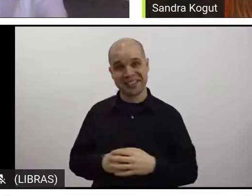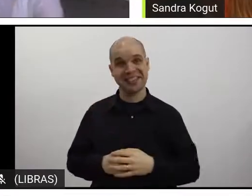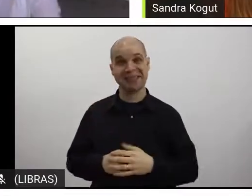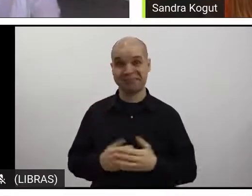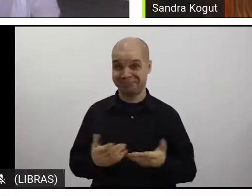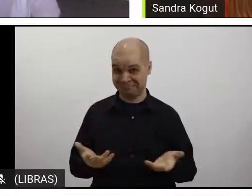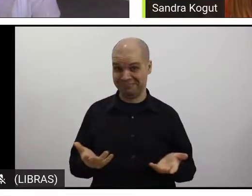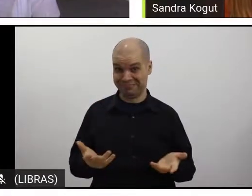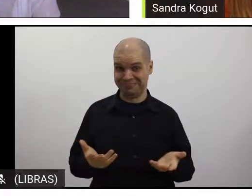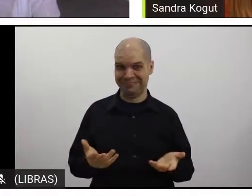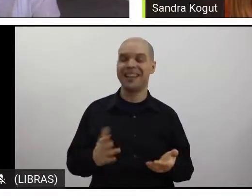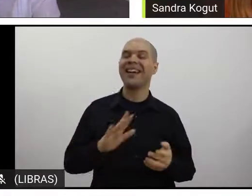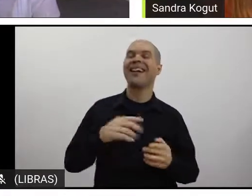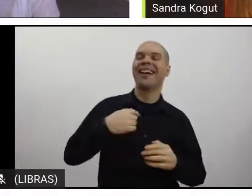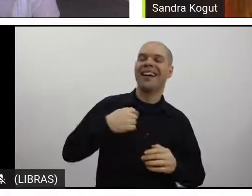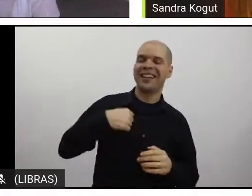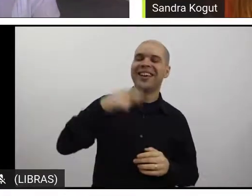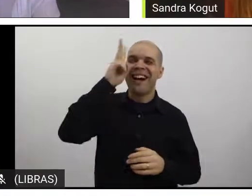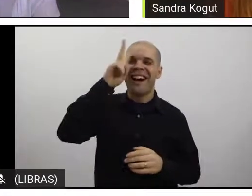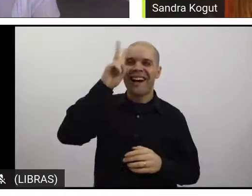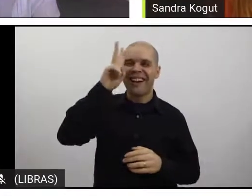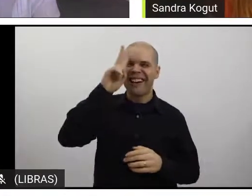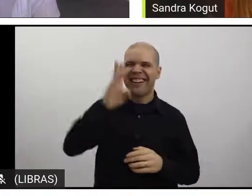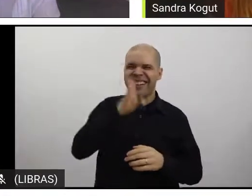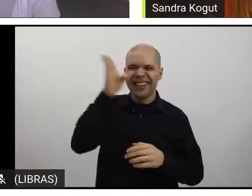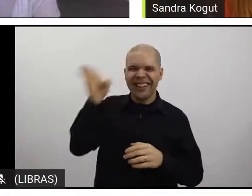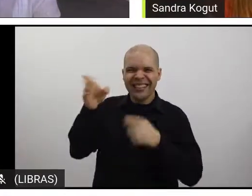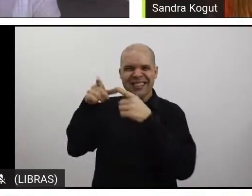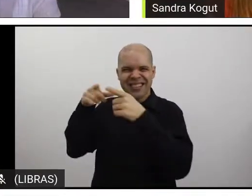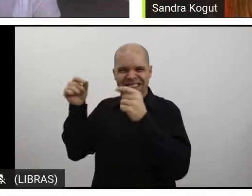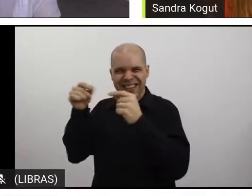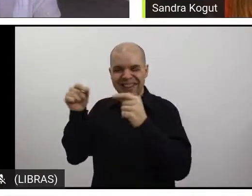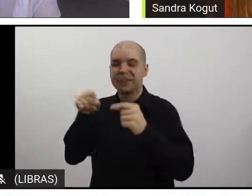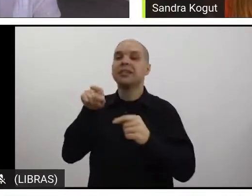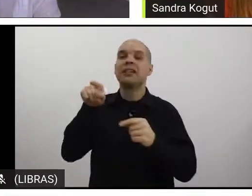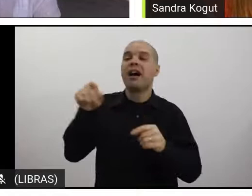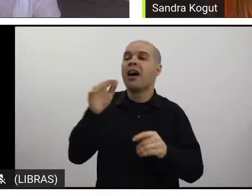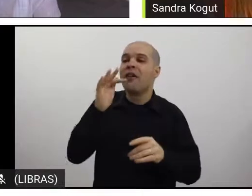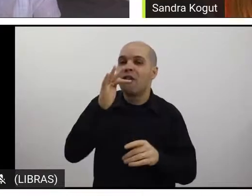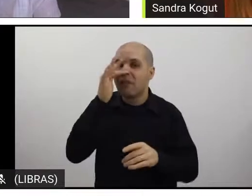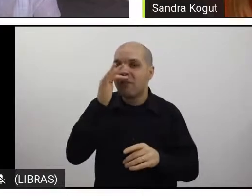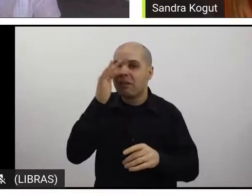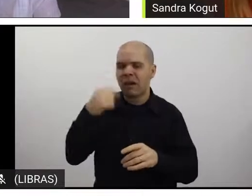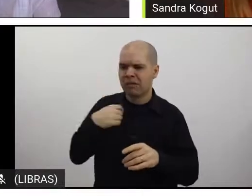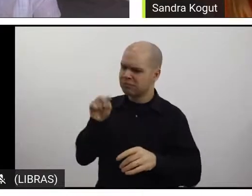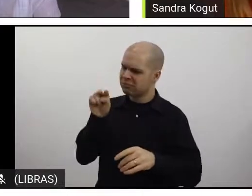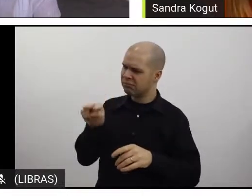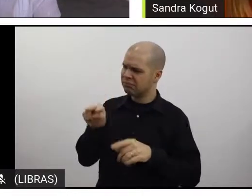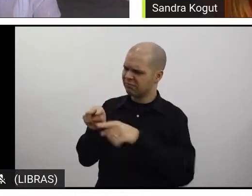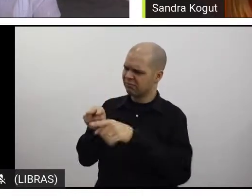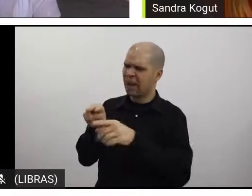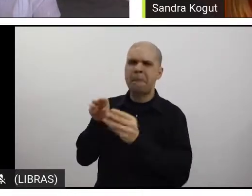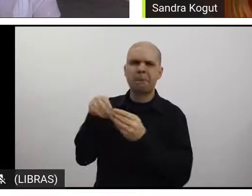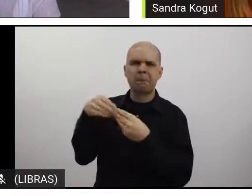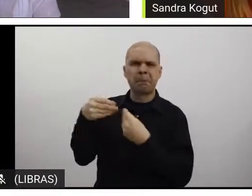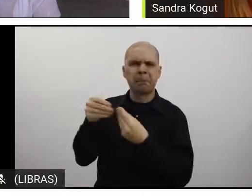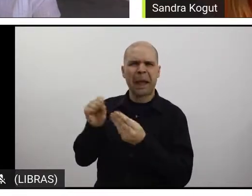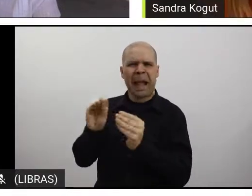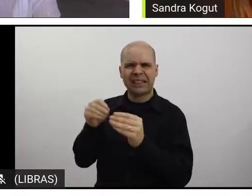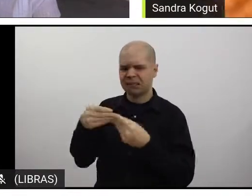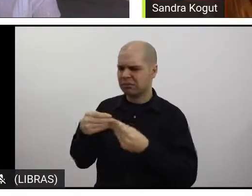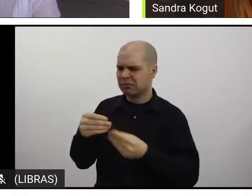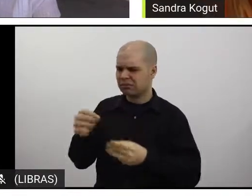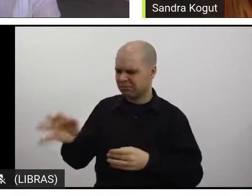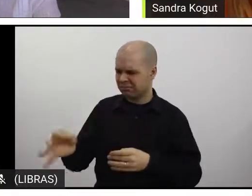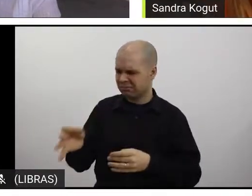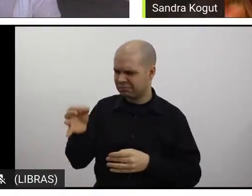plástico. E a pessoa achava aquilo normal. Aí era uma cultura que